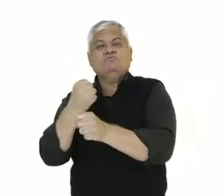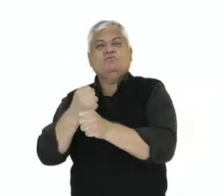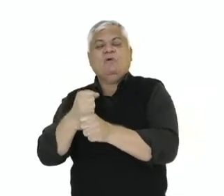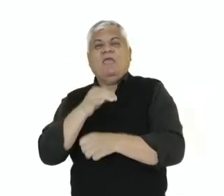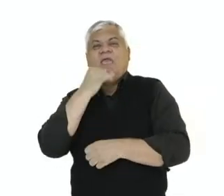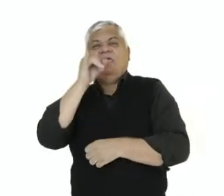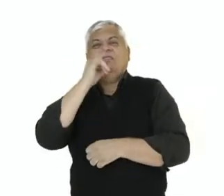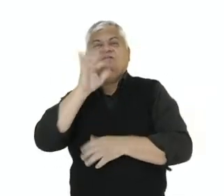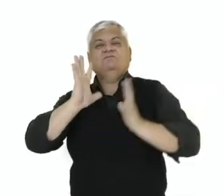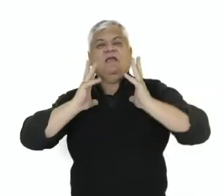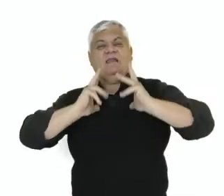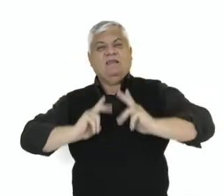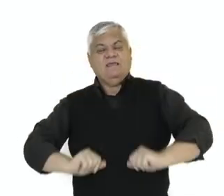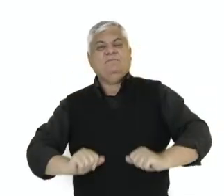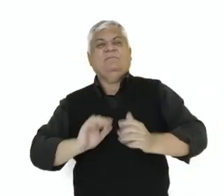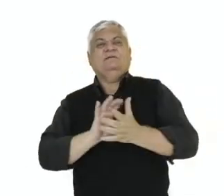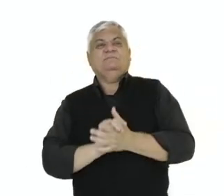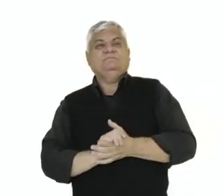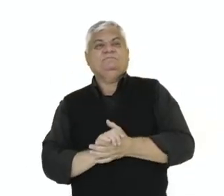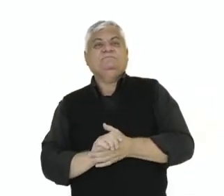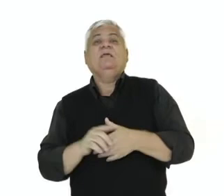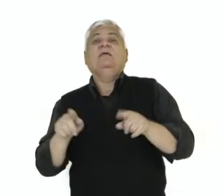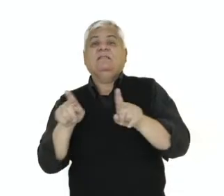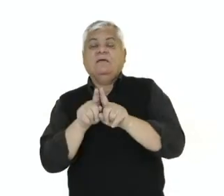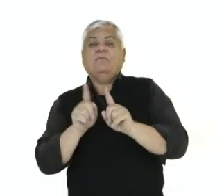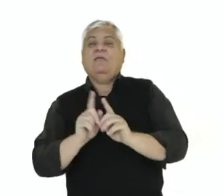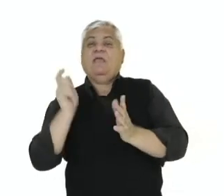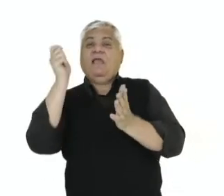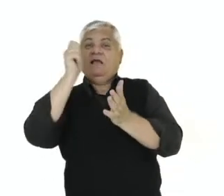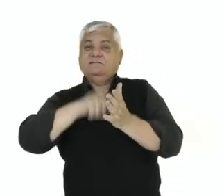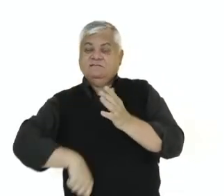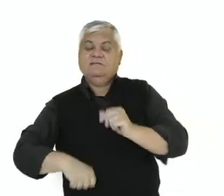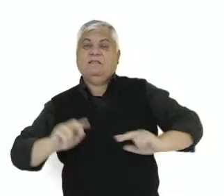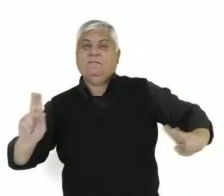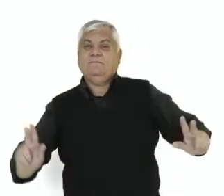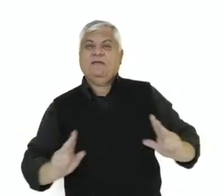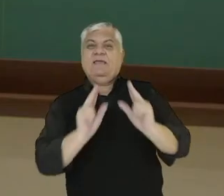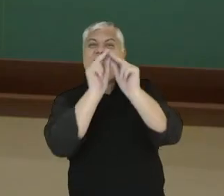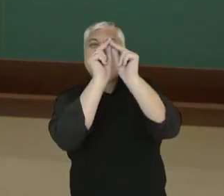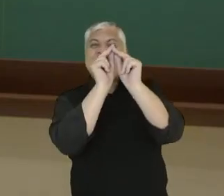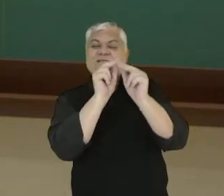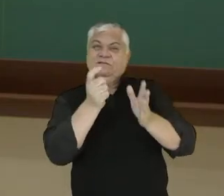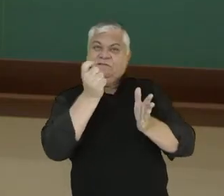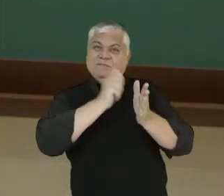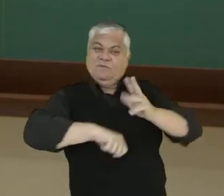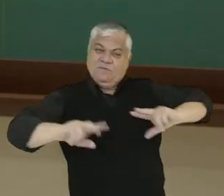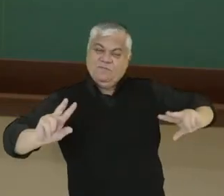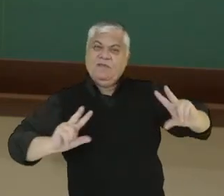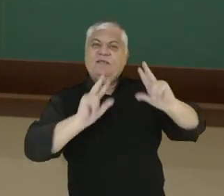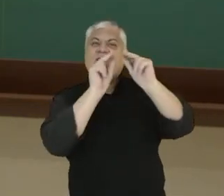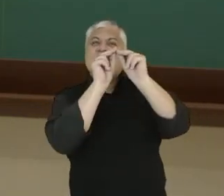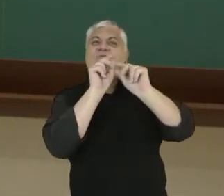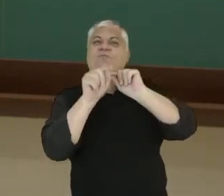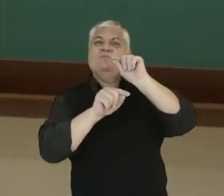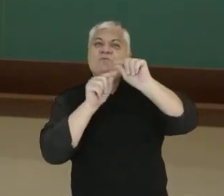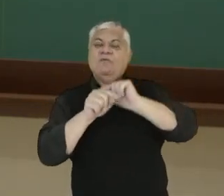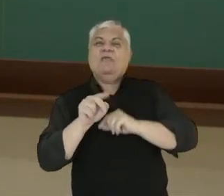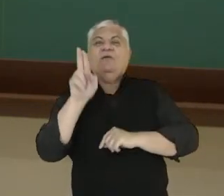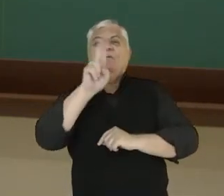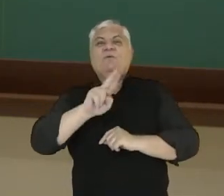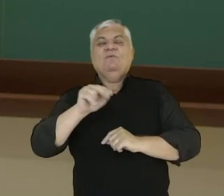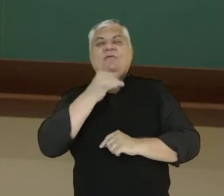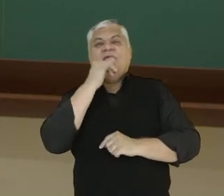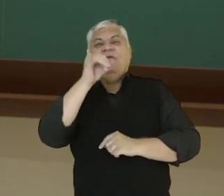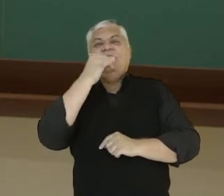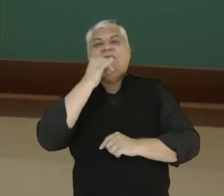e atender às suas necessidades. E assina ali o Acordo de Paris, que é justamente essa ideia de uso da energia limpa,